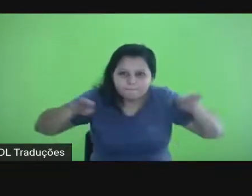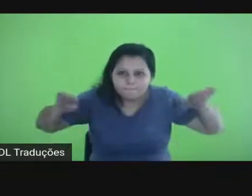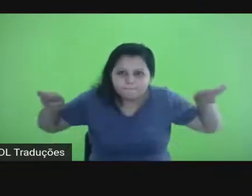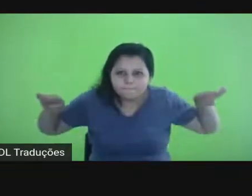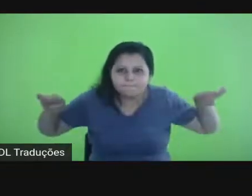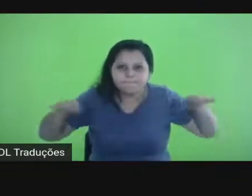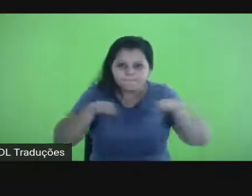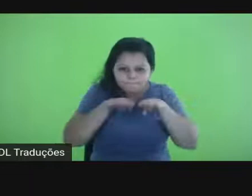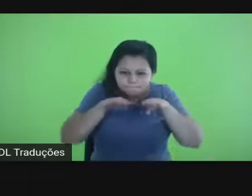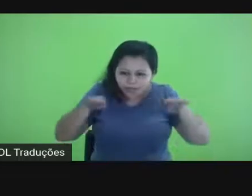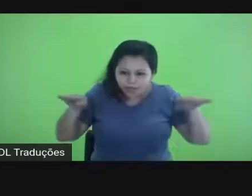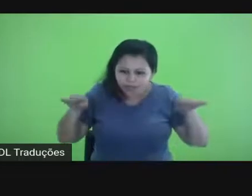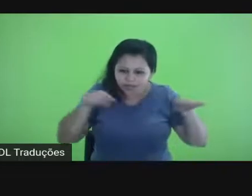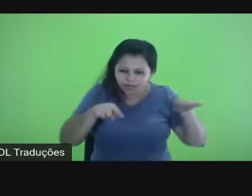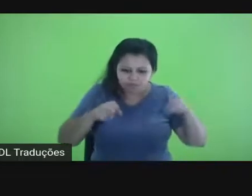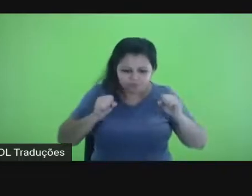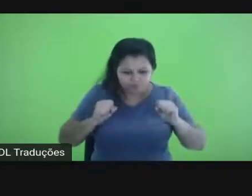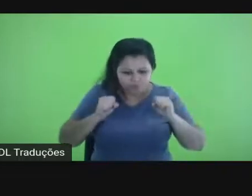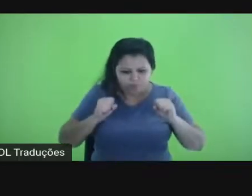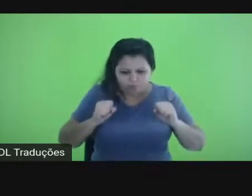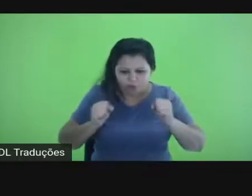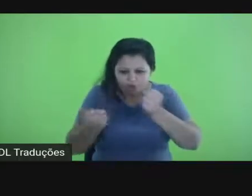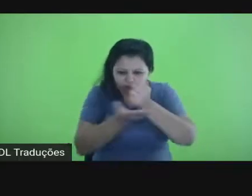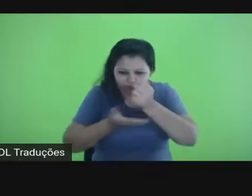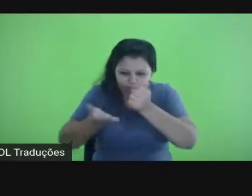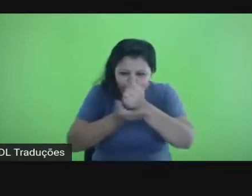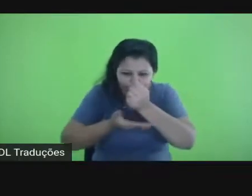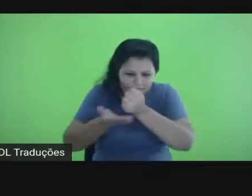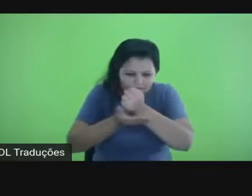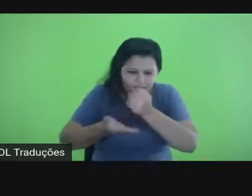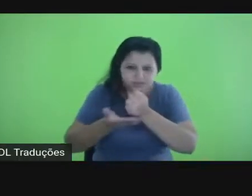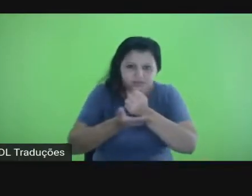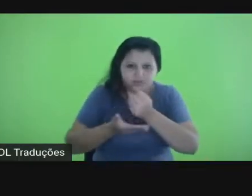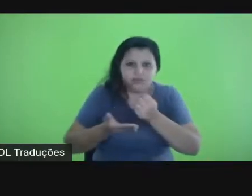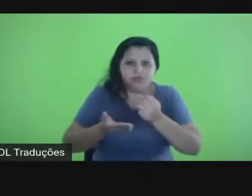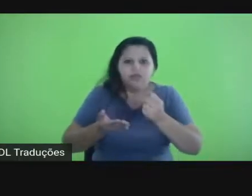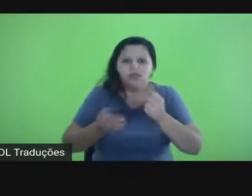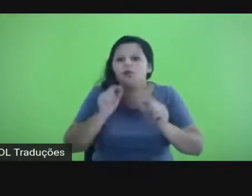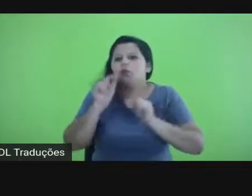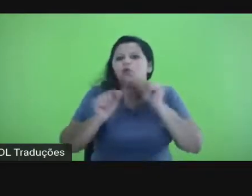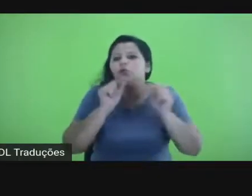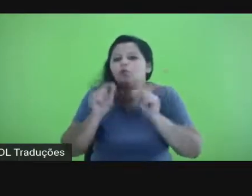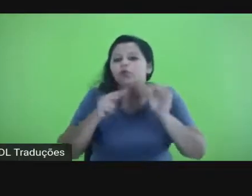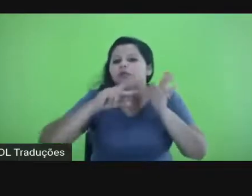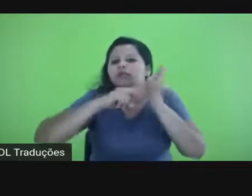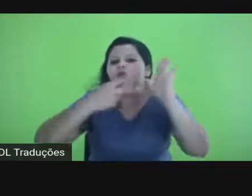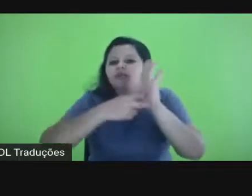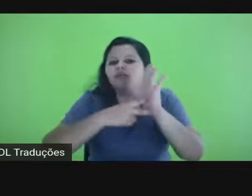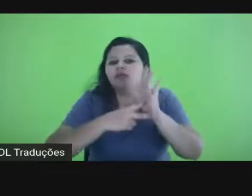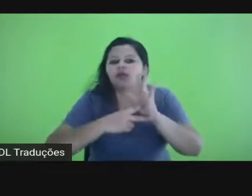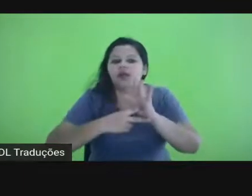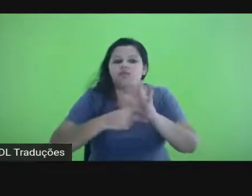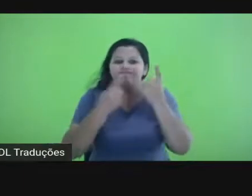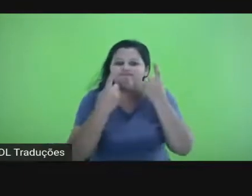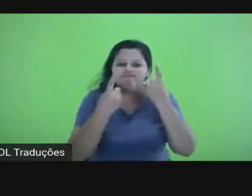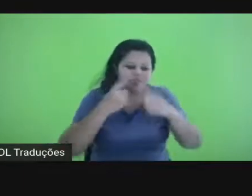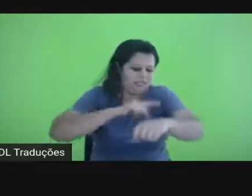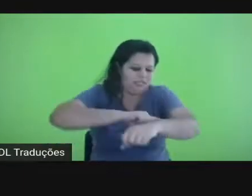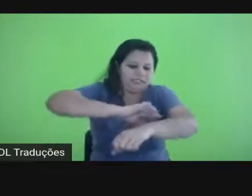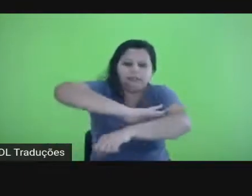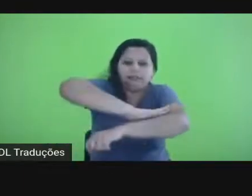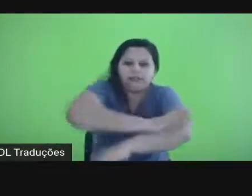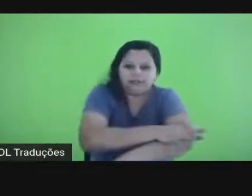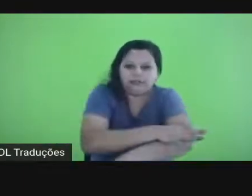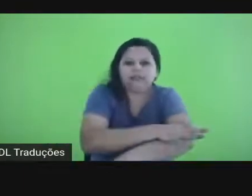a fundação, né? A gente pode dizer que são racismo, machismo, né? Questão de raça, questão